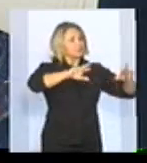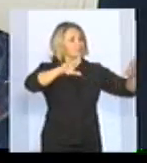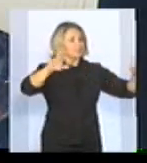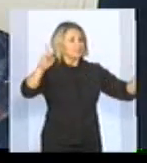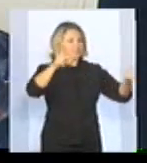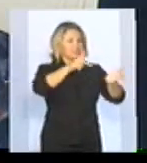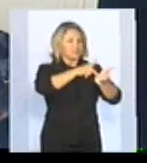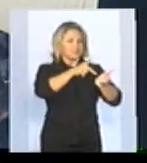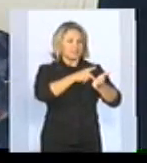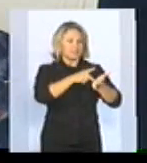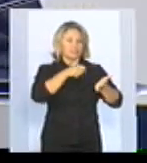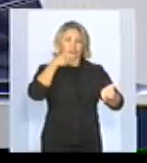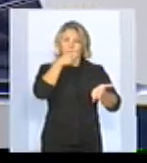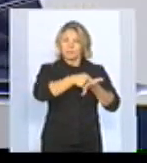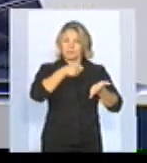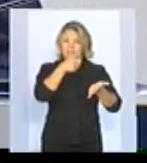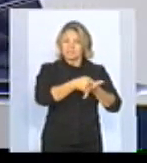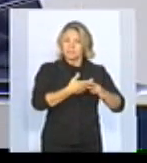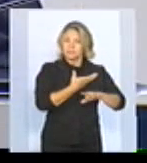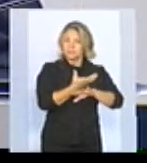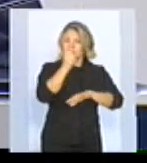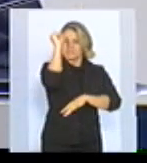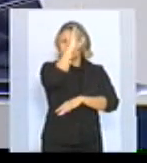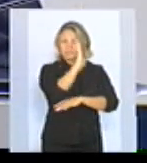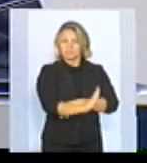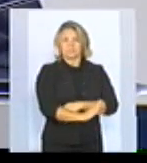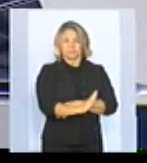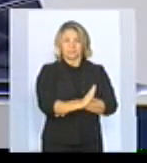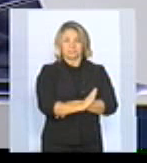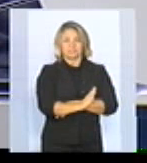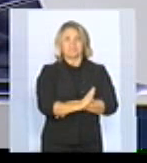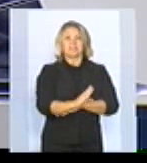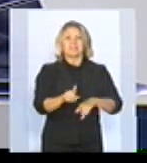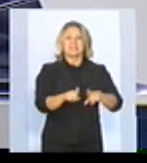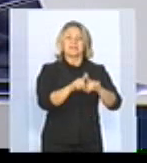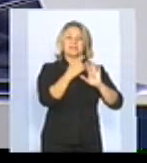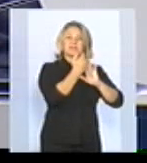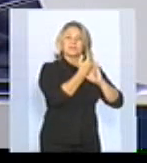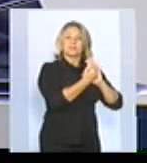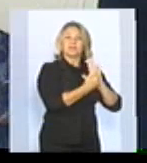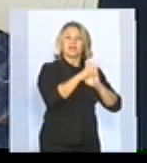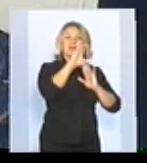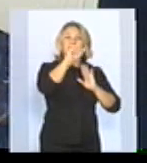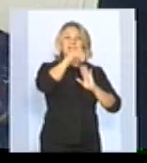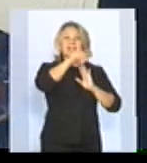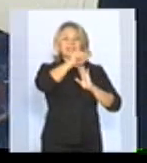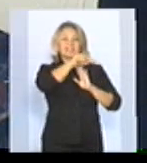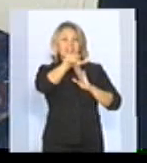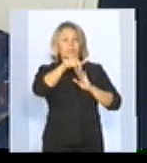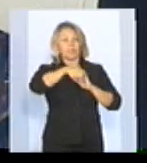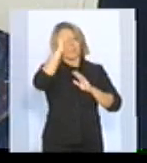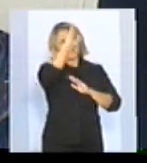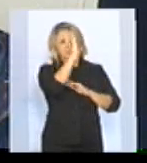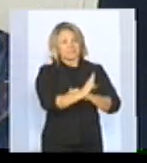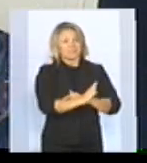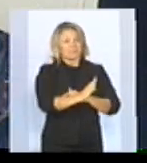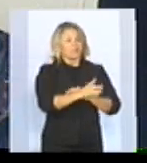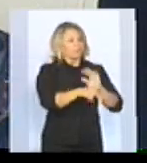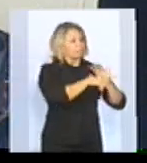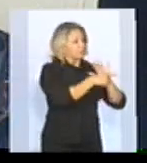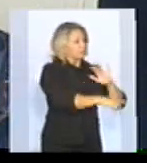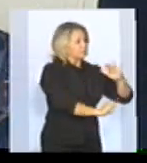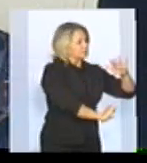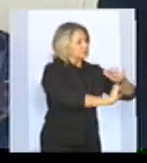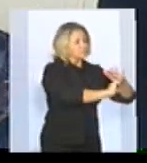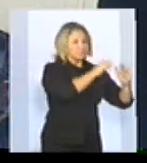obrigação quanto ao conteúdo brasileiro e aos canais brasileiros é relativa às empresas. O consumidor